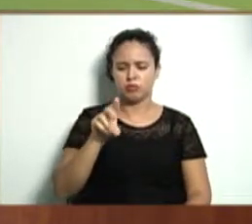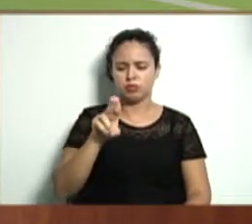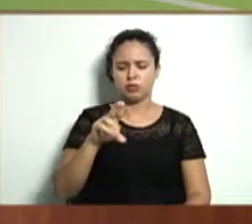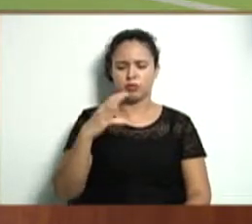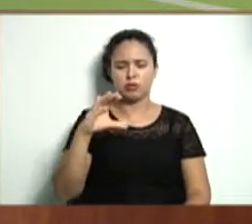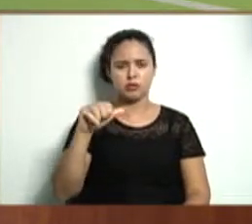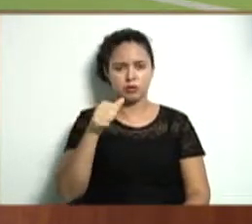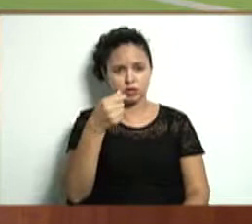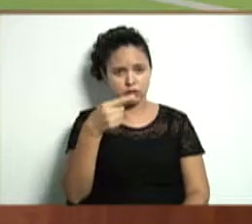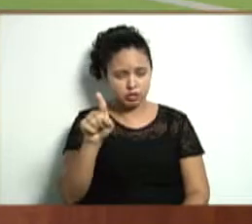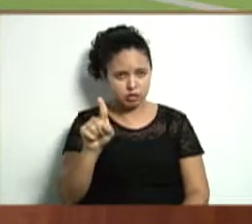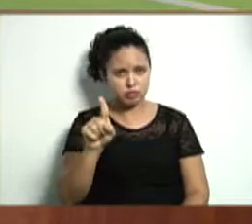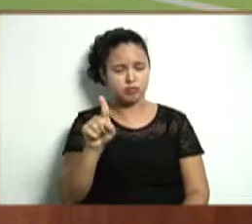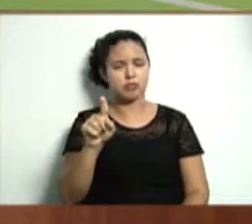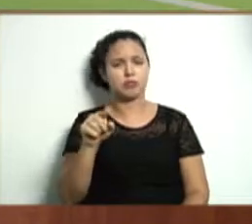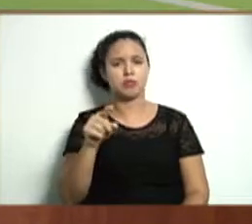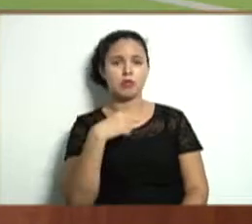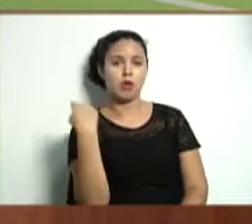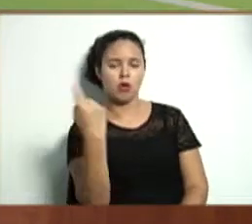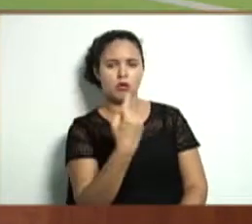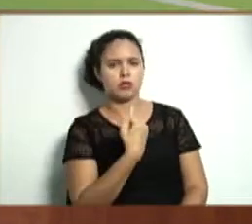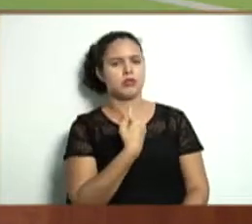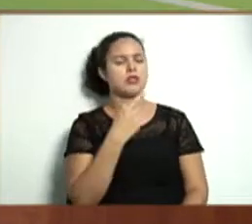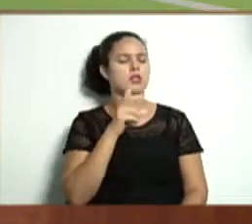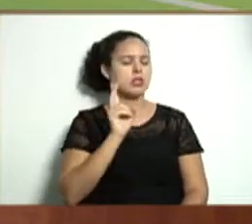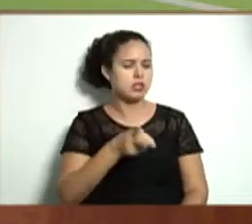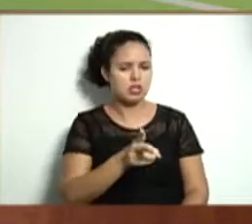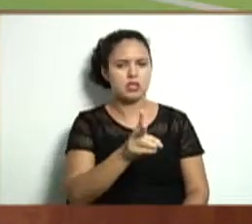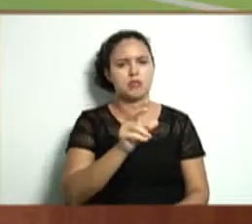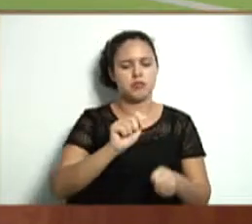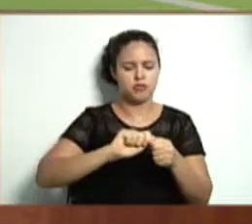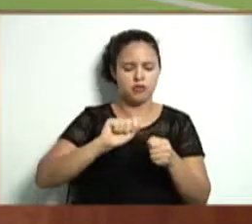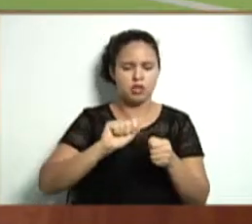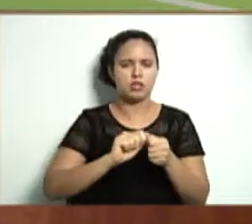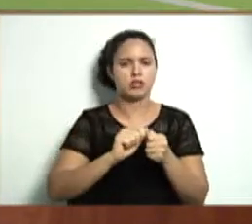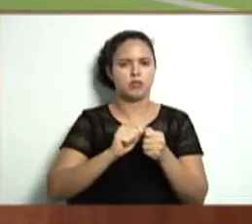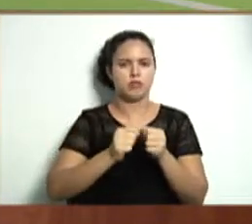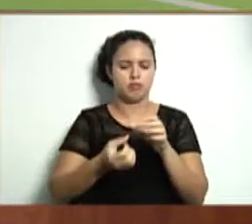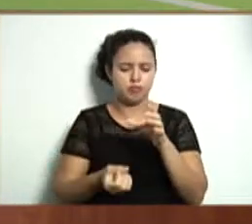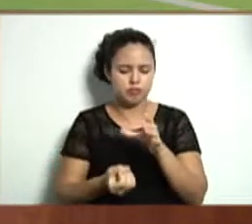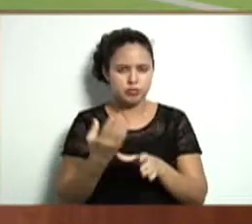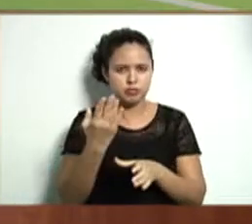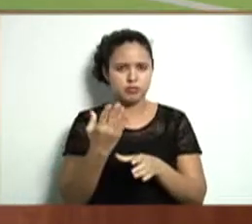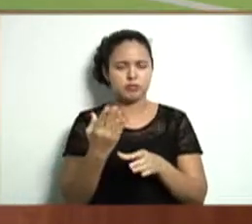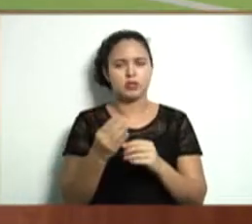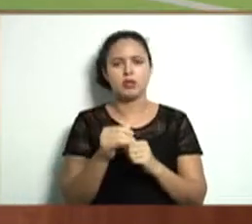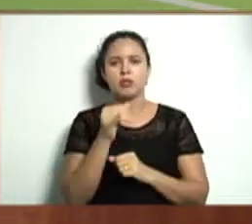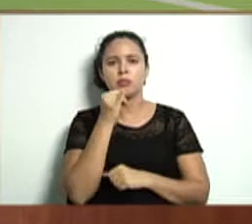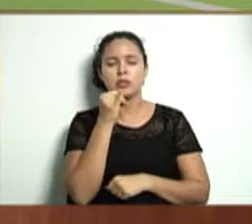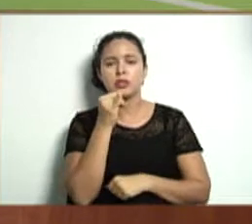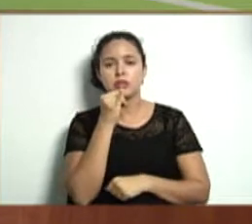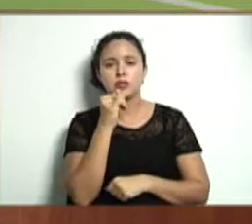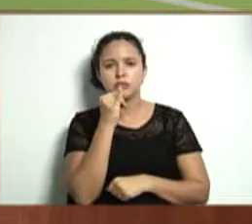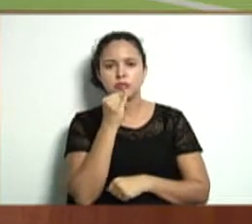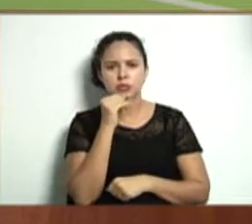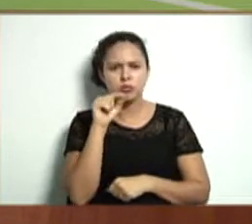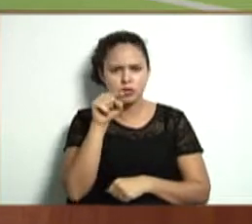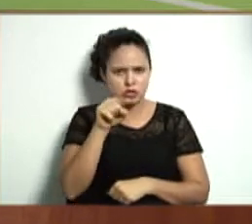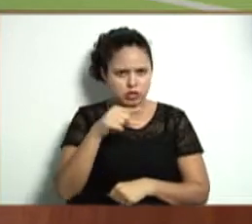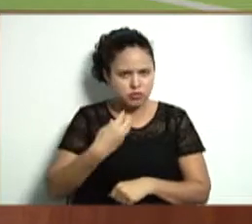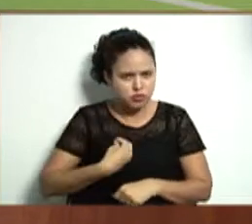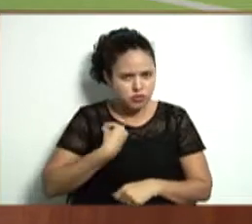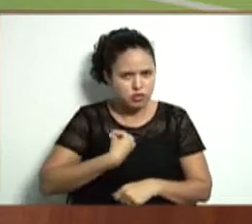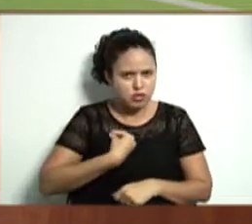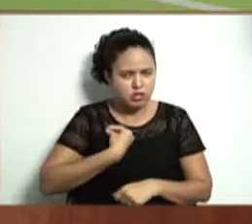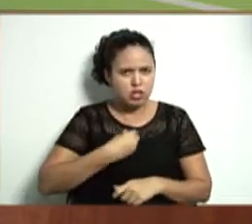não vivemos sem produzir. Você experimenta viver sem comer nada. Como é que você vai comer? Vai ter